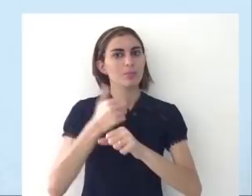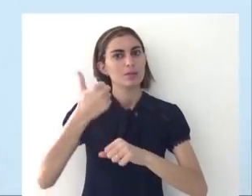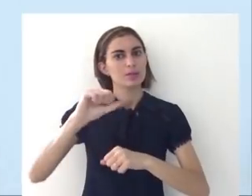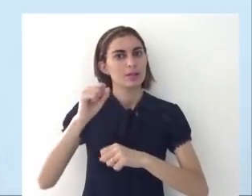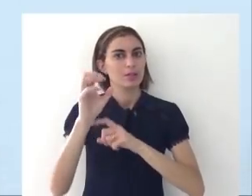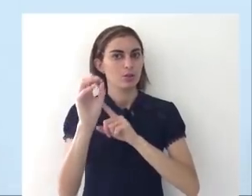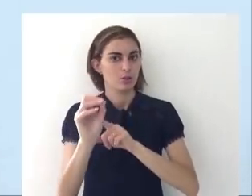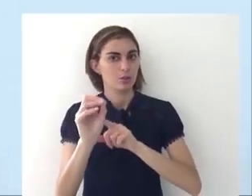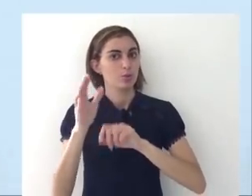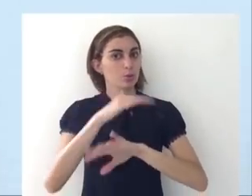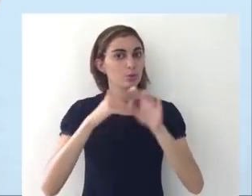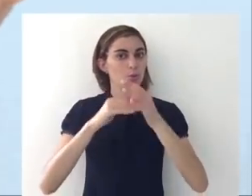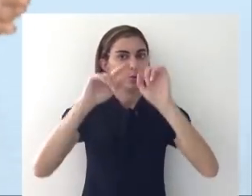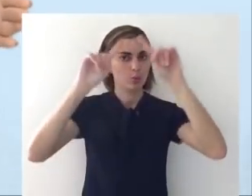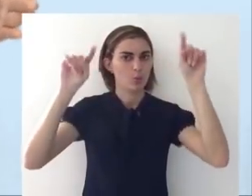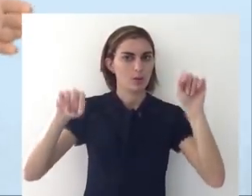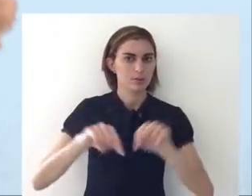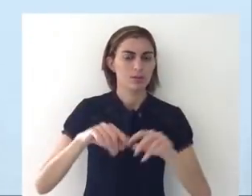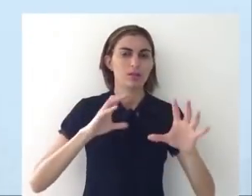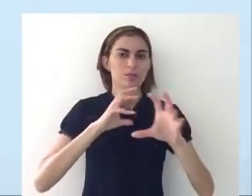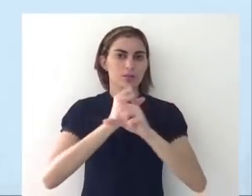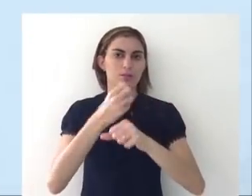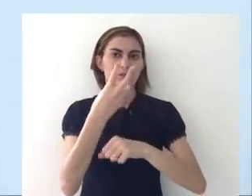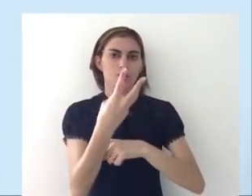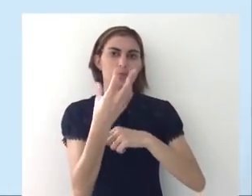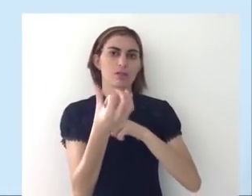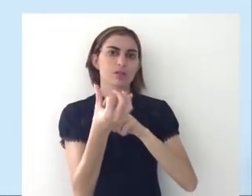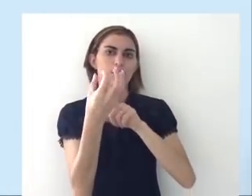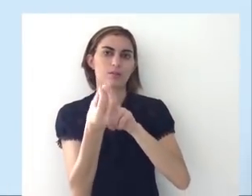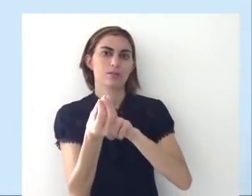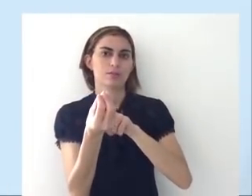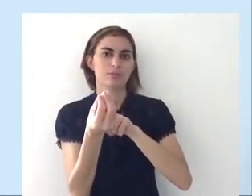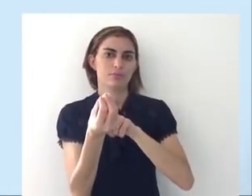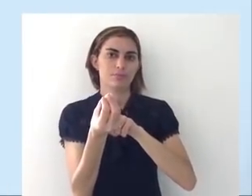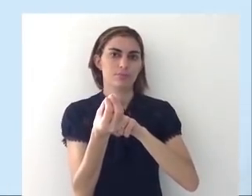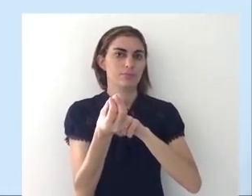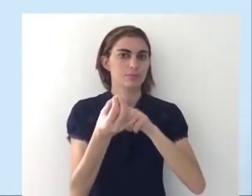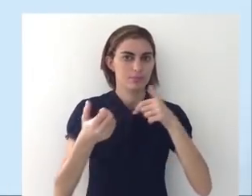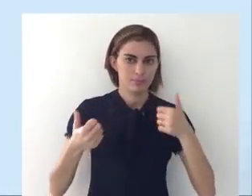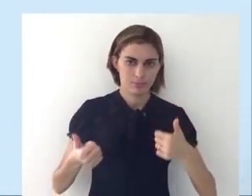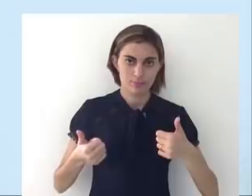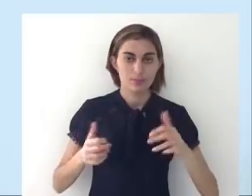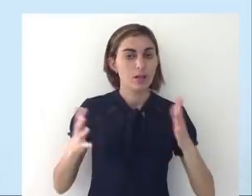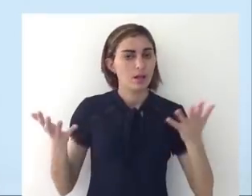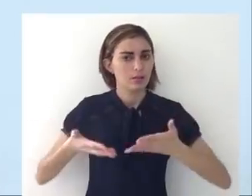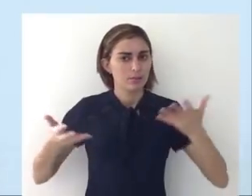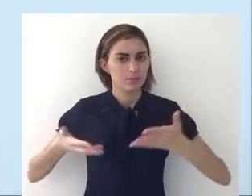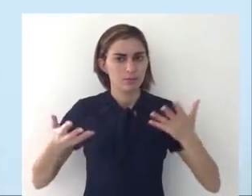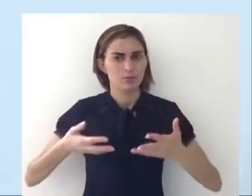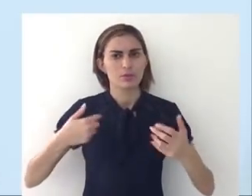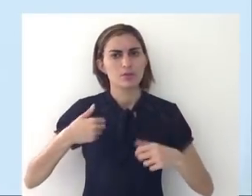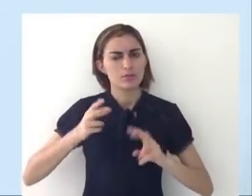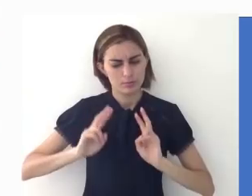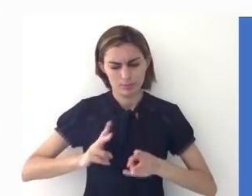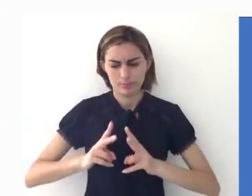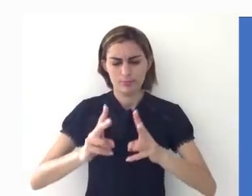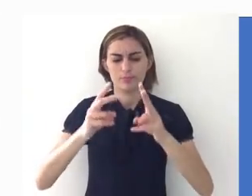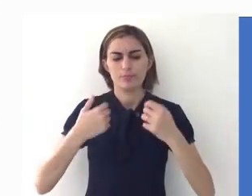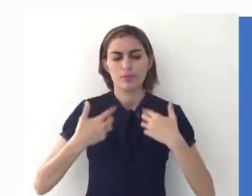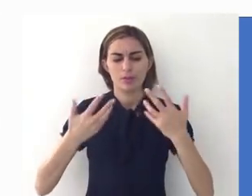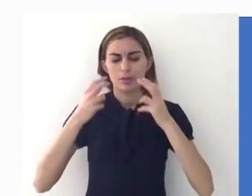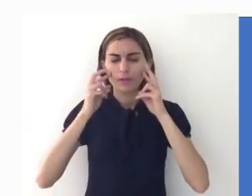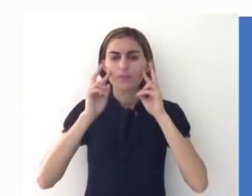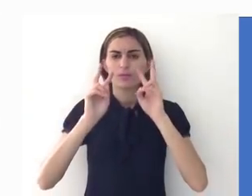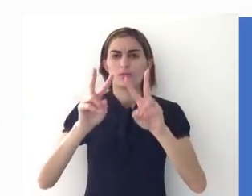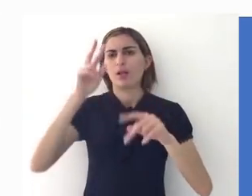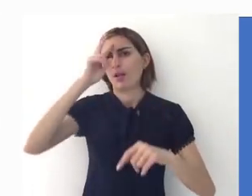tem a soma dos ângulos internos igual a 180 e todo quadrilátero tem a soma dos ângulos internos igual a 360. Agora,